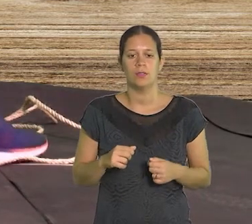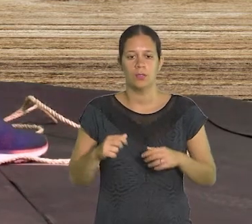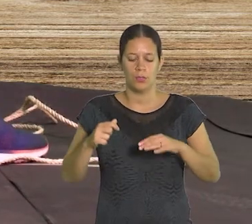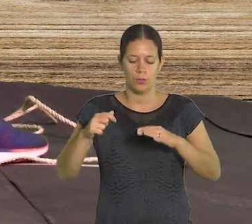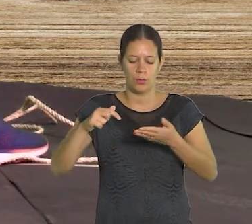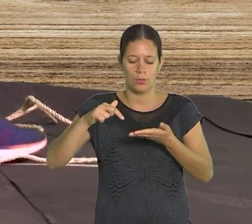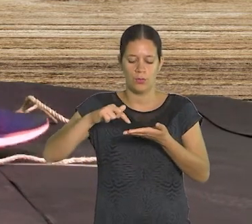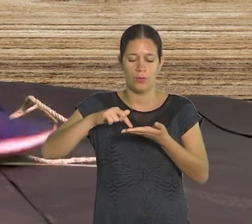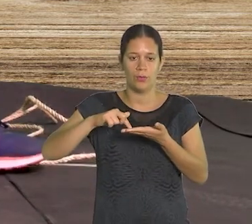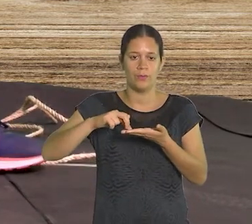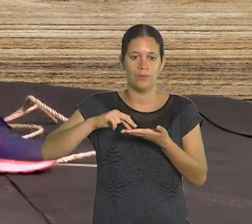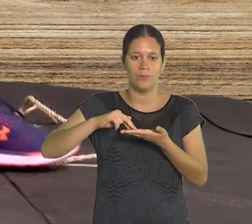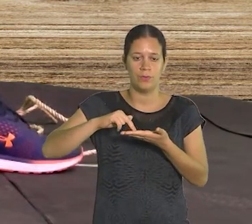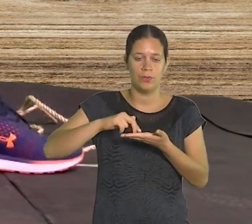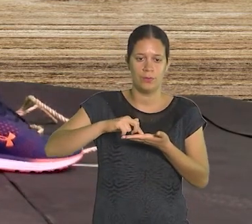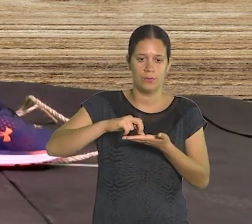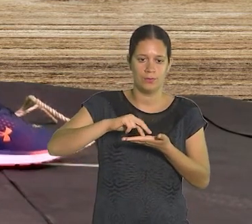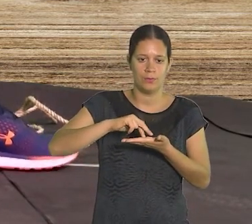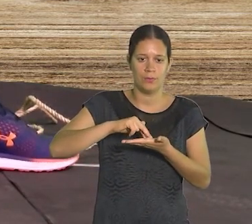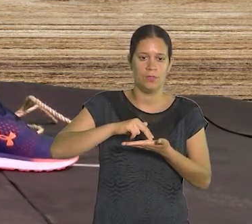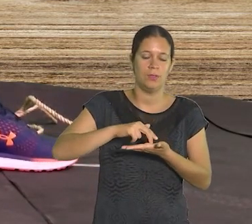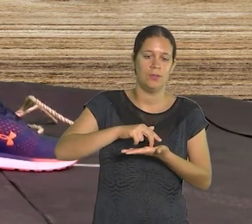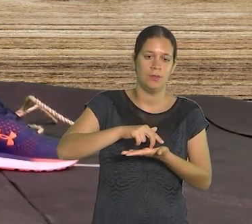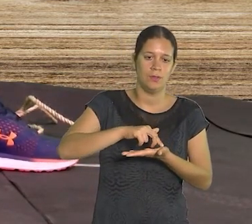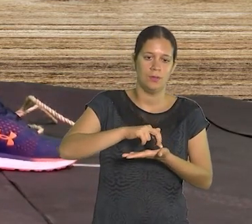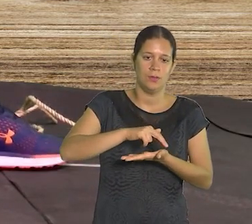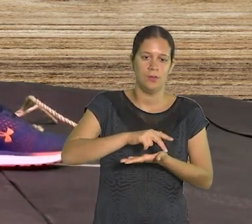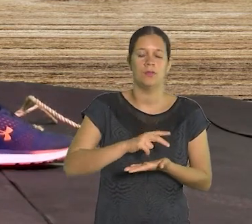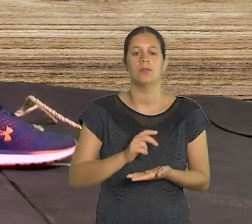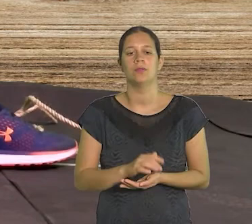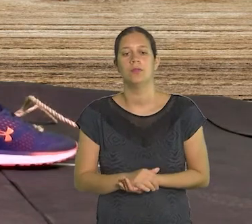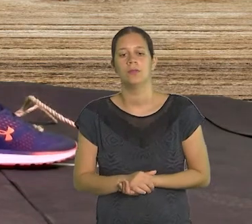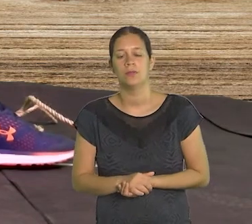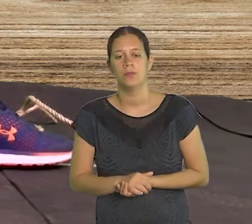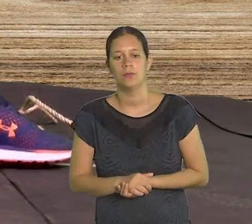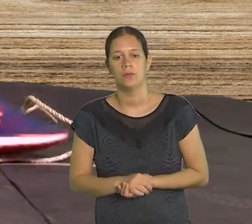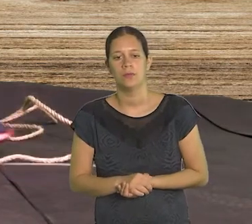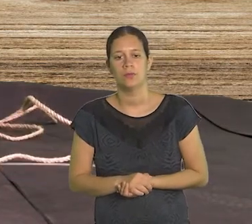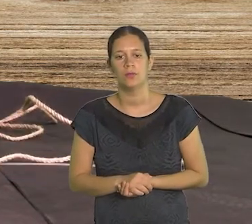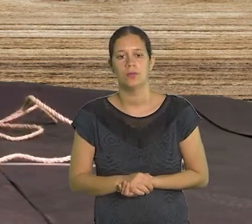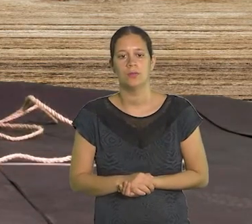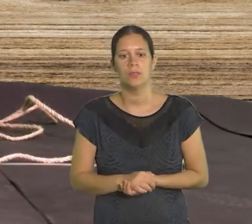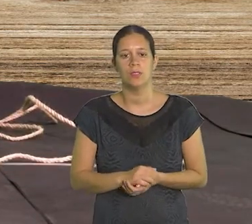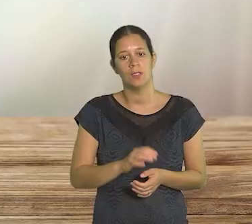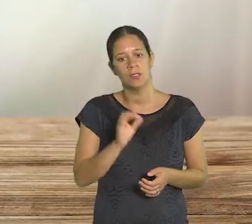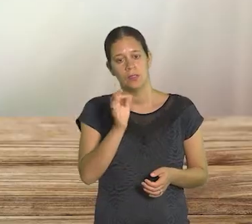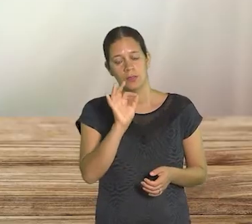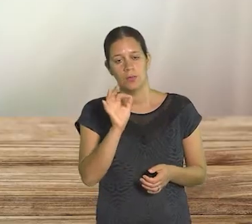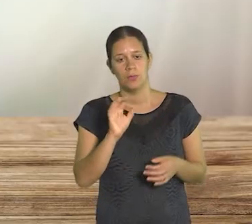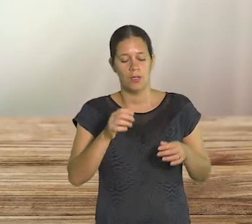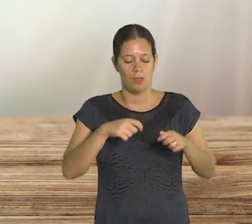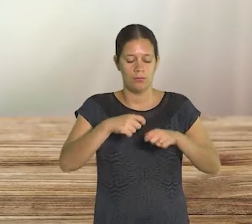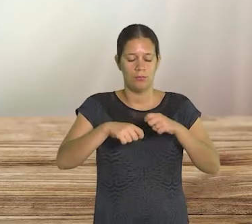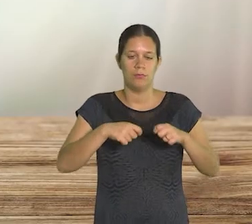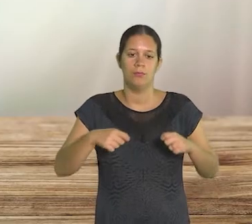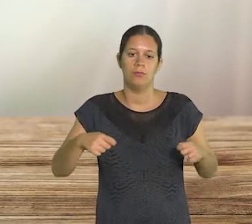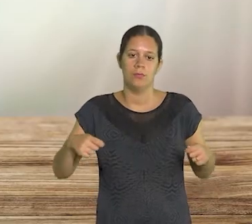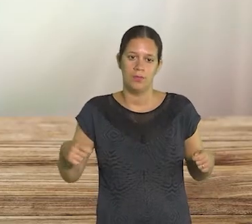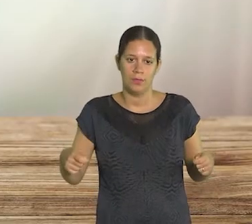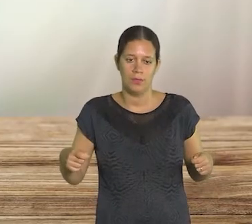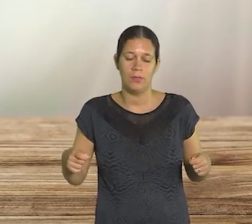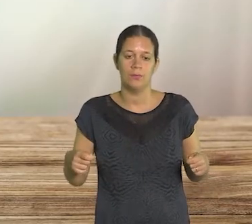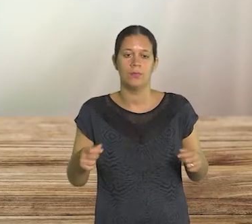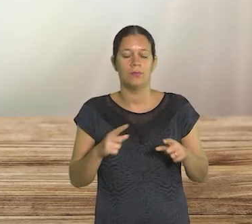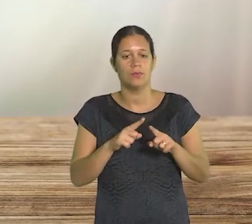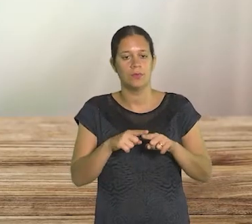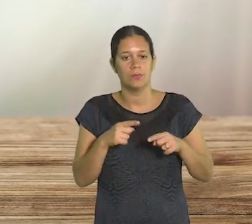corda com o pé que você não está vendo, tá bom? É claro que a corda ela não está bem colocada, como vocês sabem,